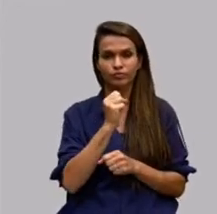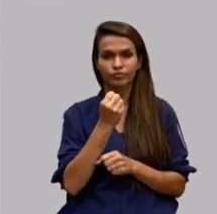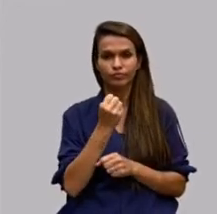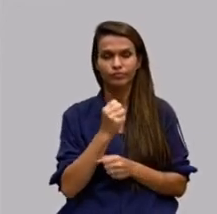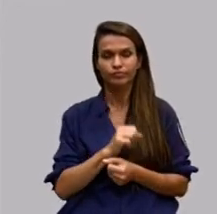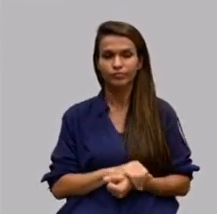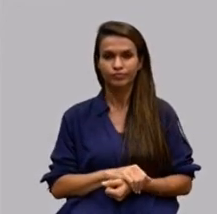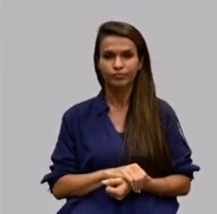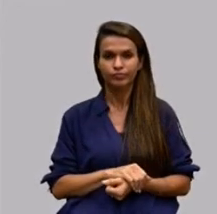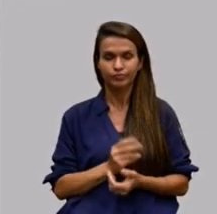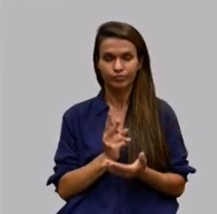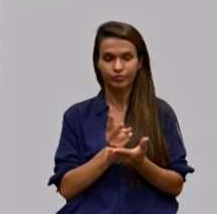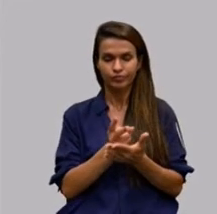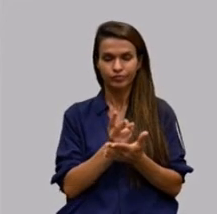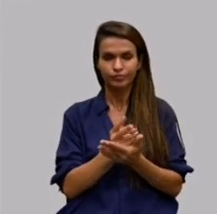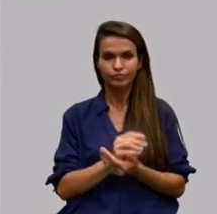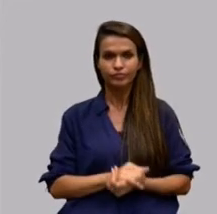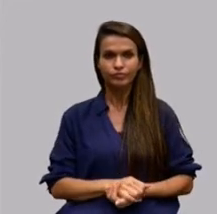Seguindo,